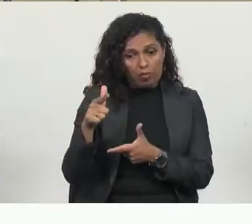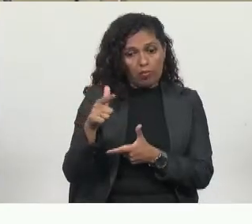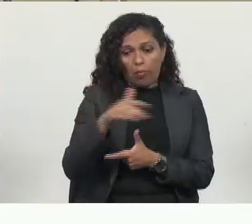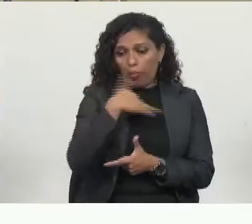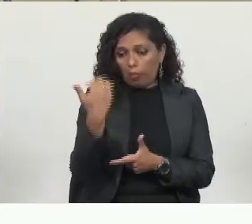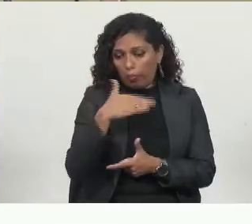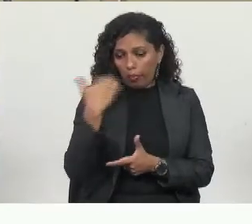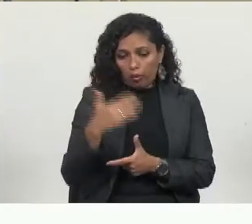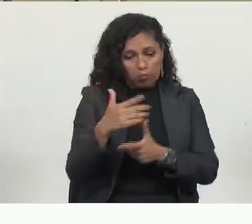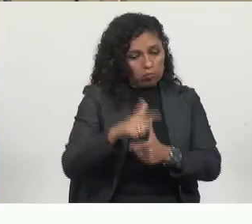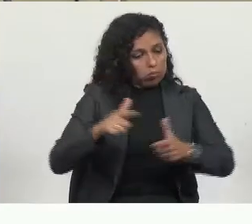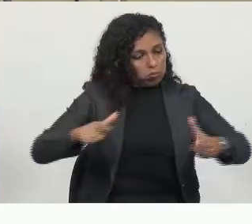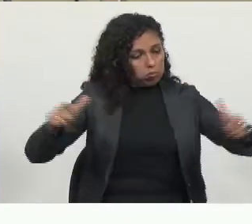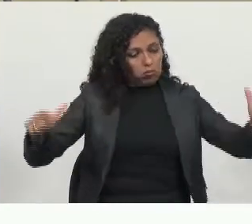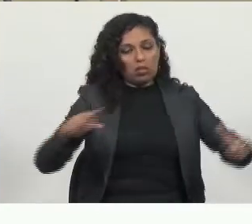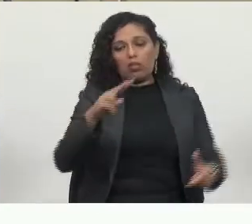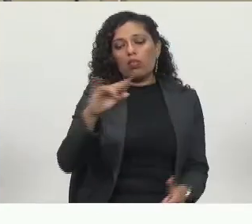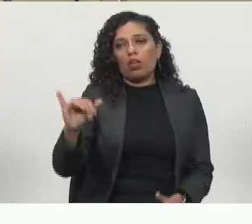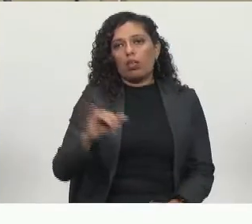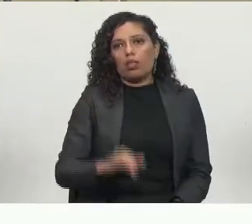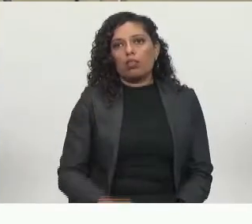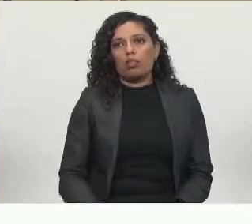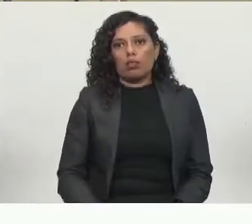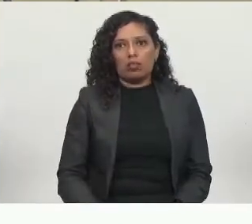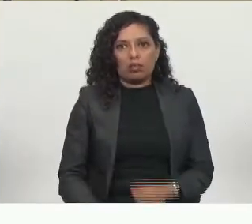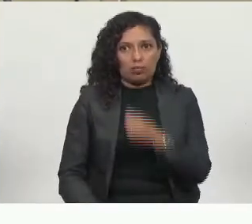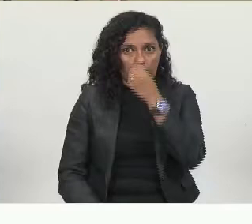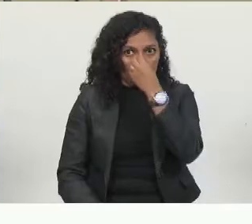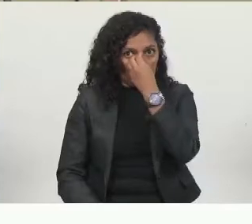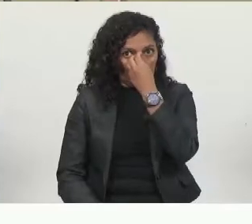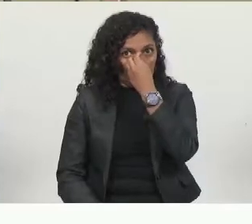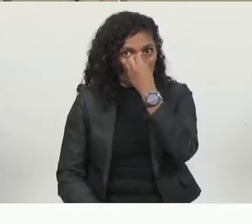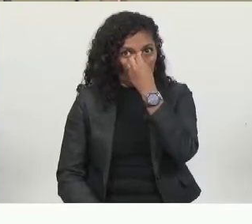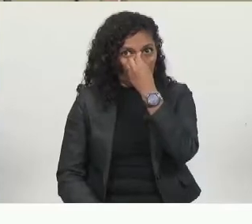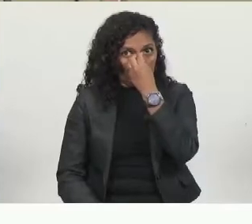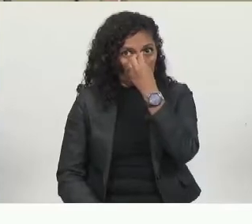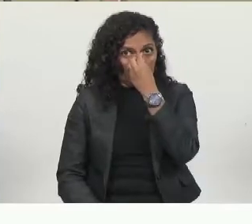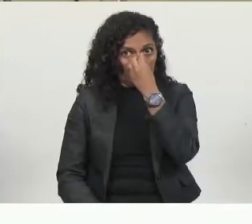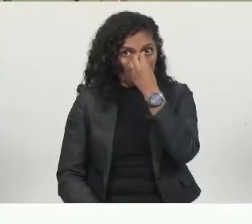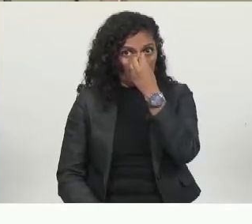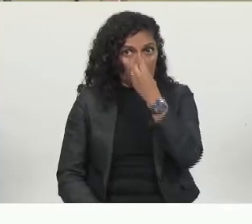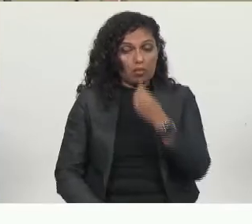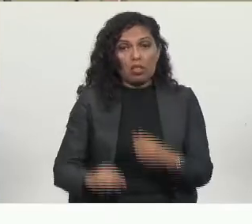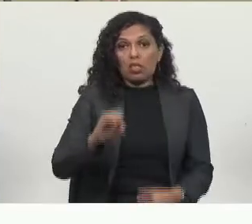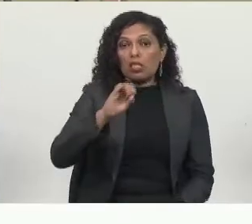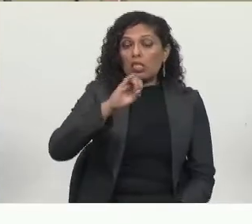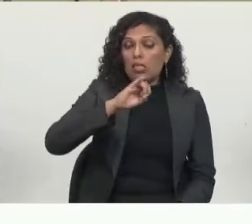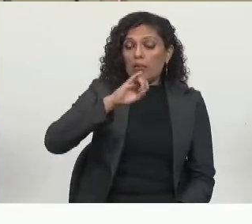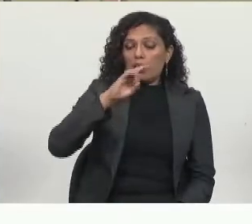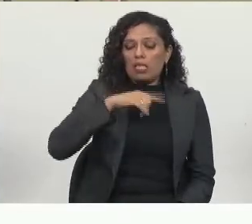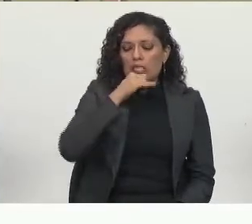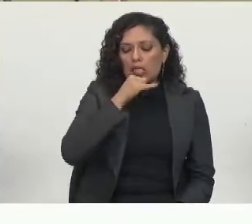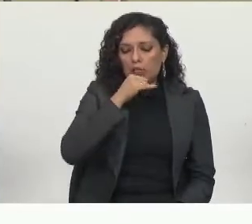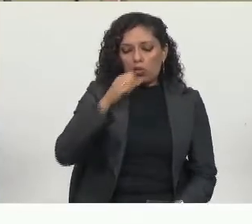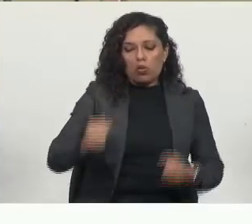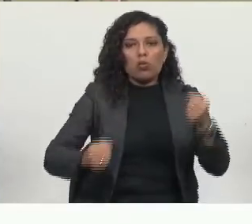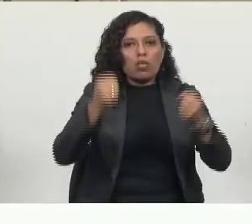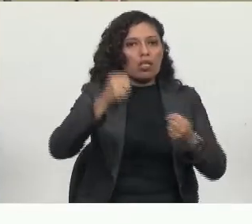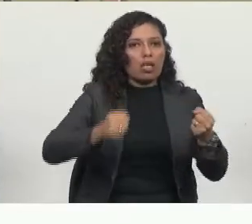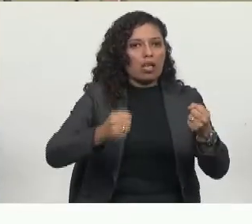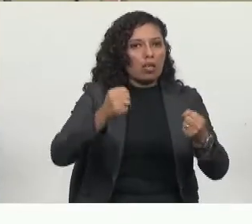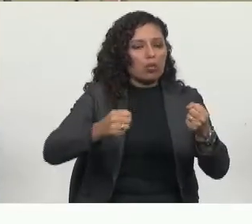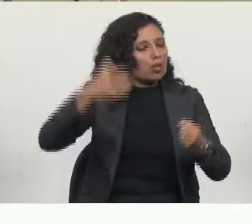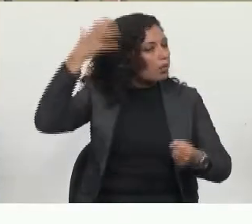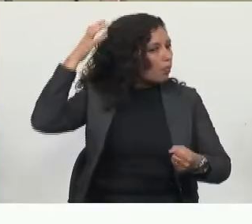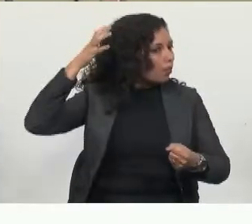Se estivesse ali, muito provavelmente ela estaria até mesmo no carro dela. O cara ia pensar 10.000 vezes antes de atentar contra a